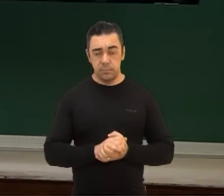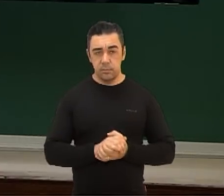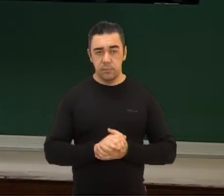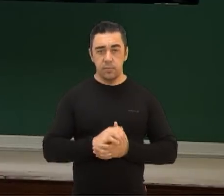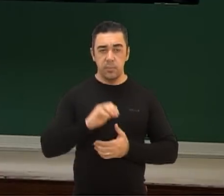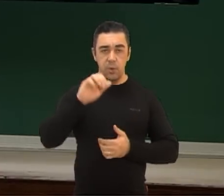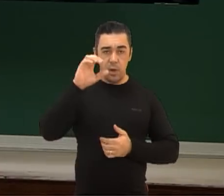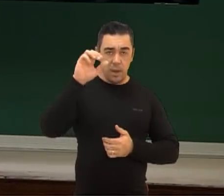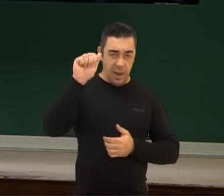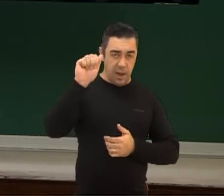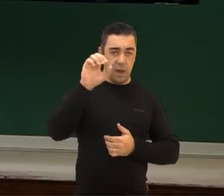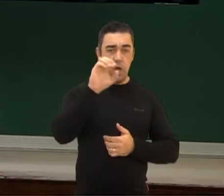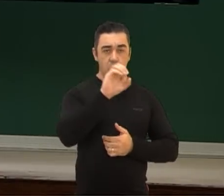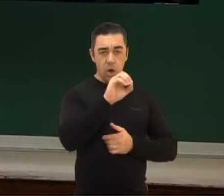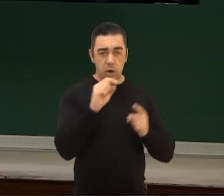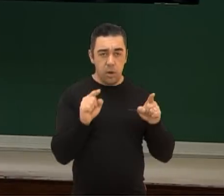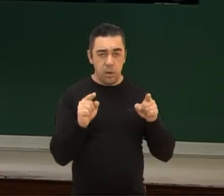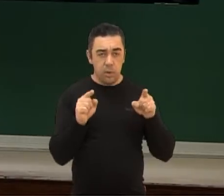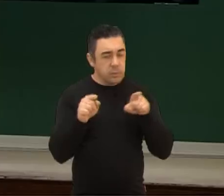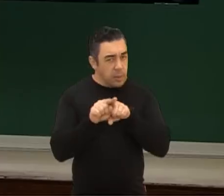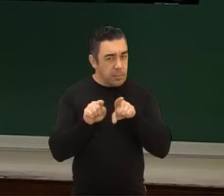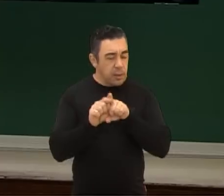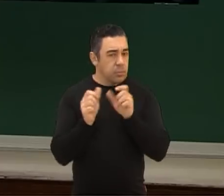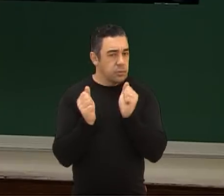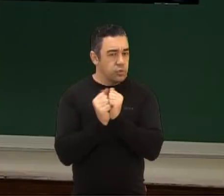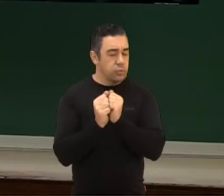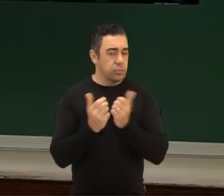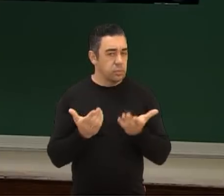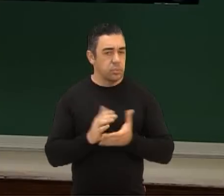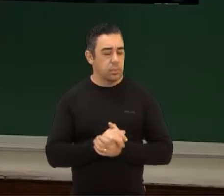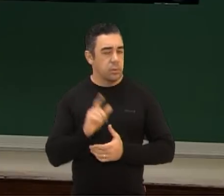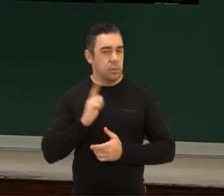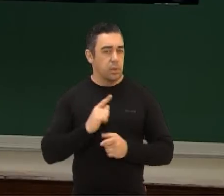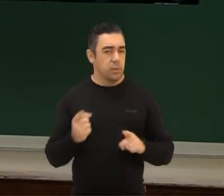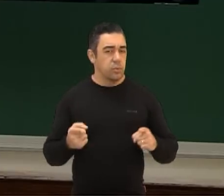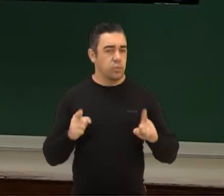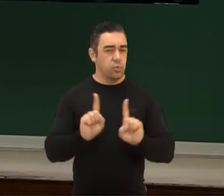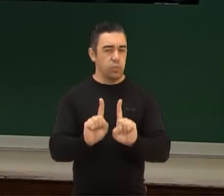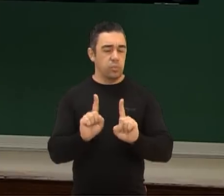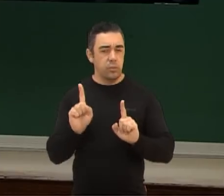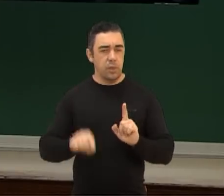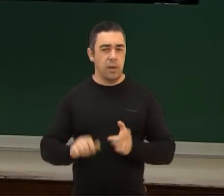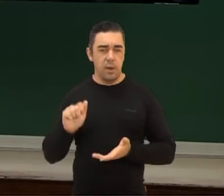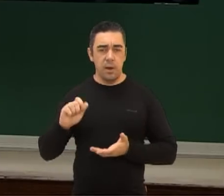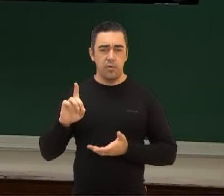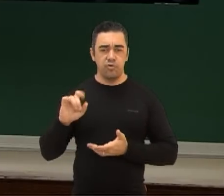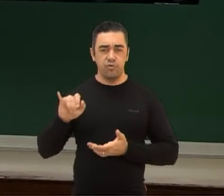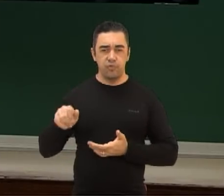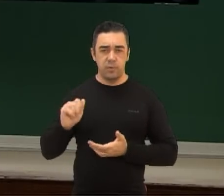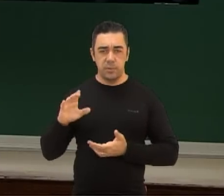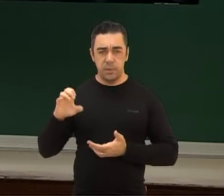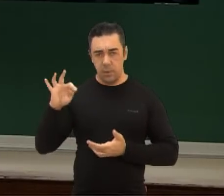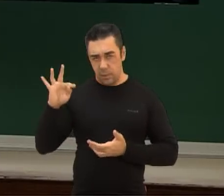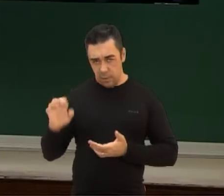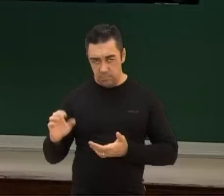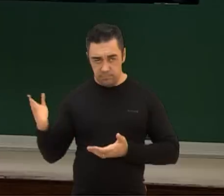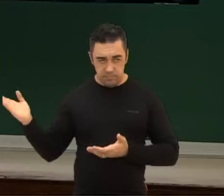em comum com ele. Então, são pares de ângulos adjacentes que nós temos